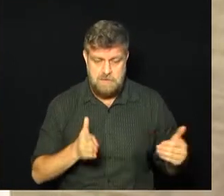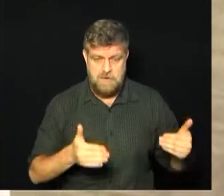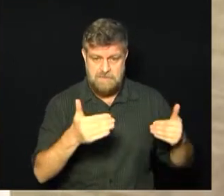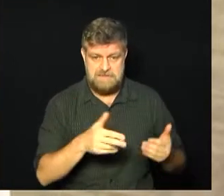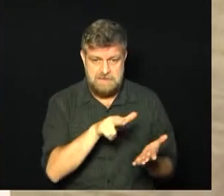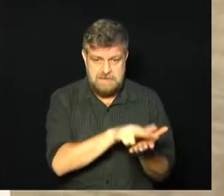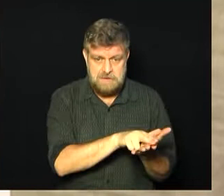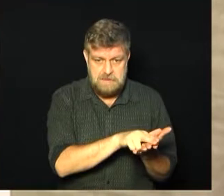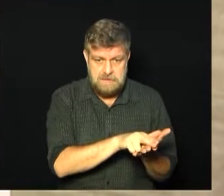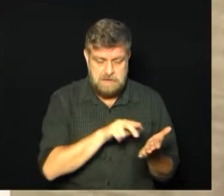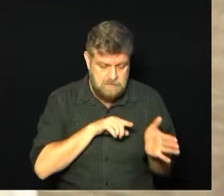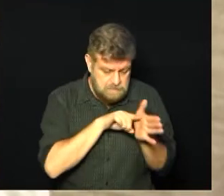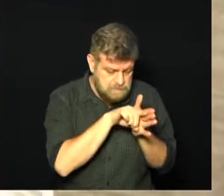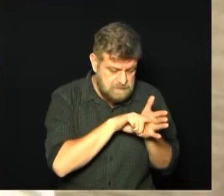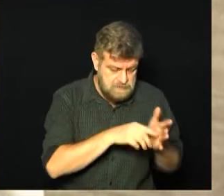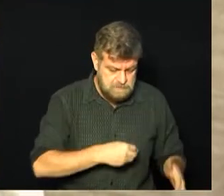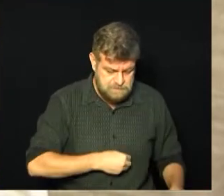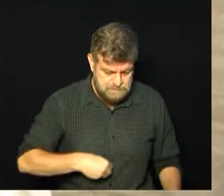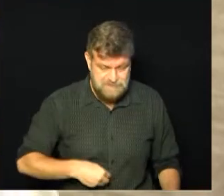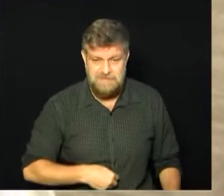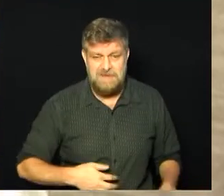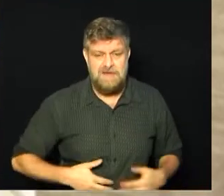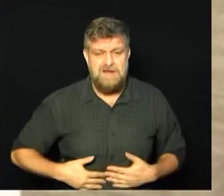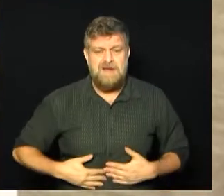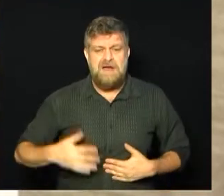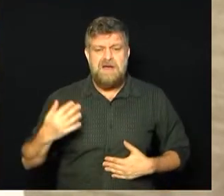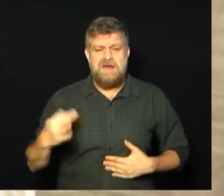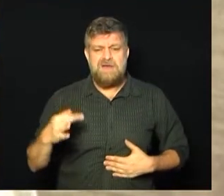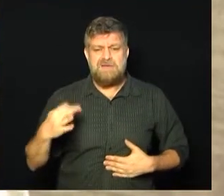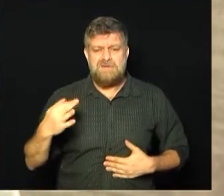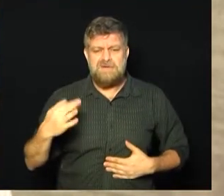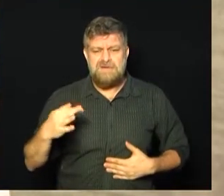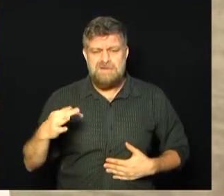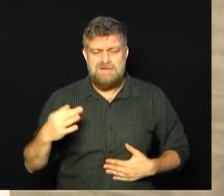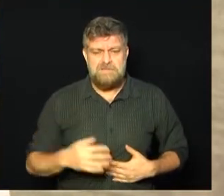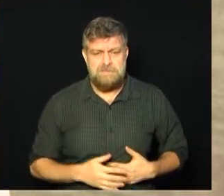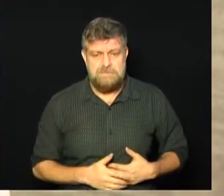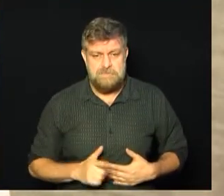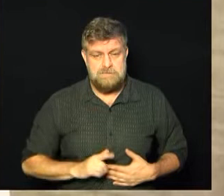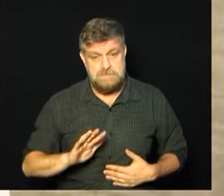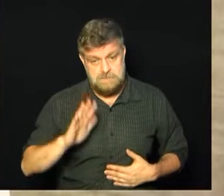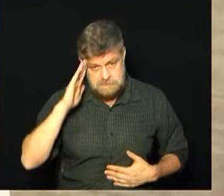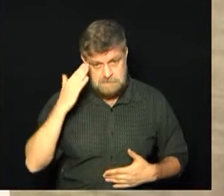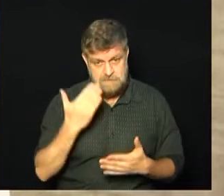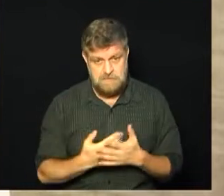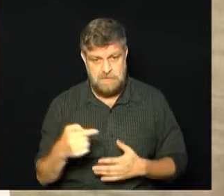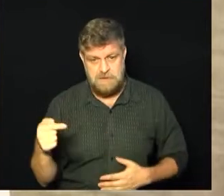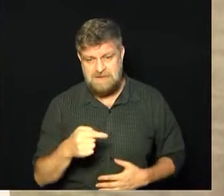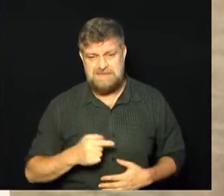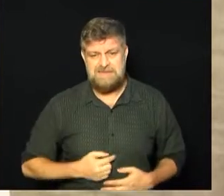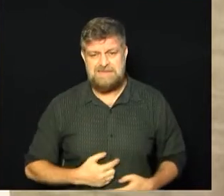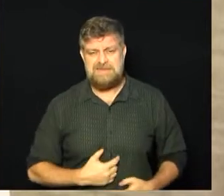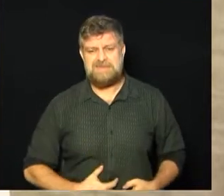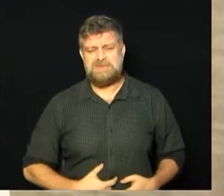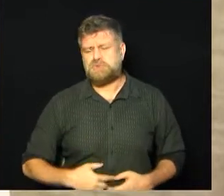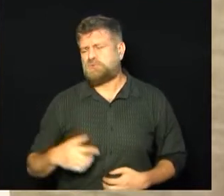eu o examinei, uma dor abdominal, a palpação, enfim. Provavelmente um quadro de gastrite,